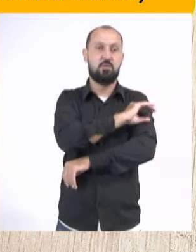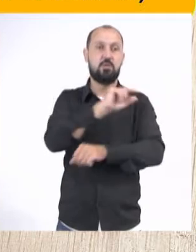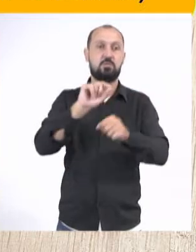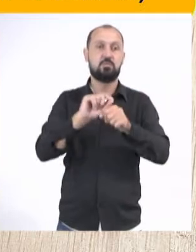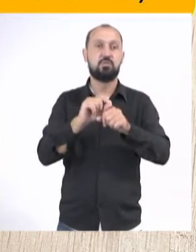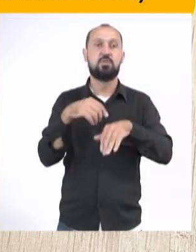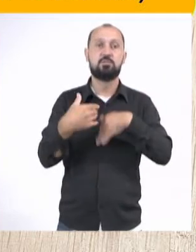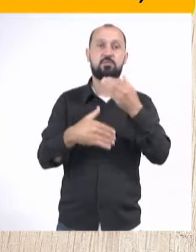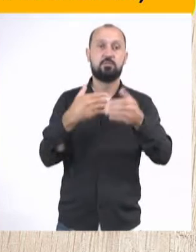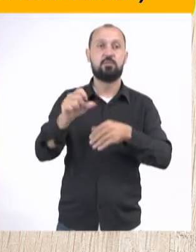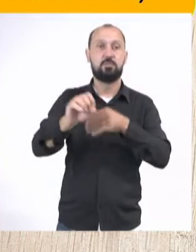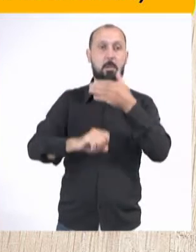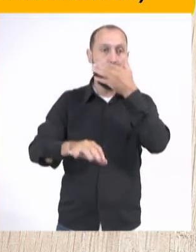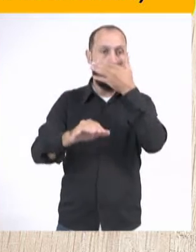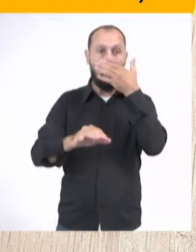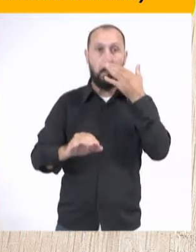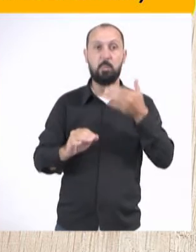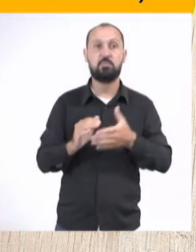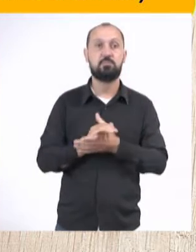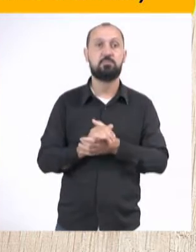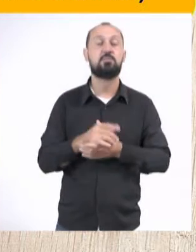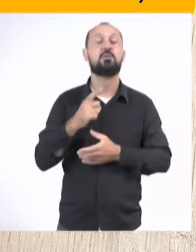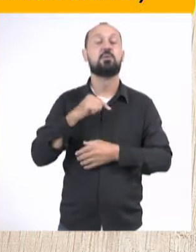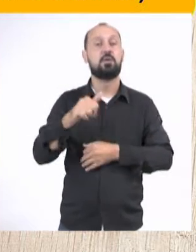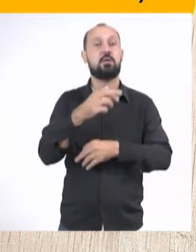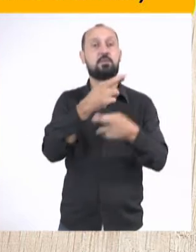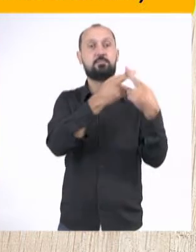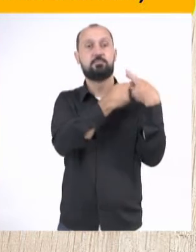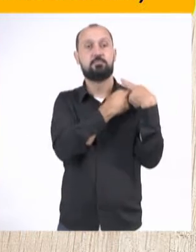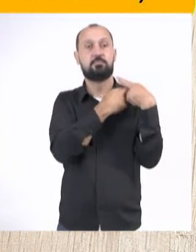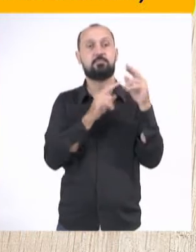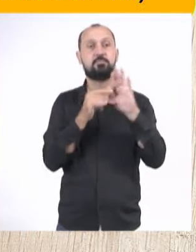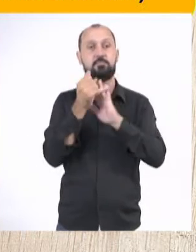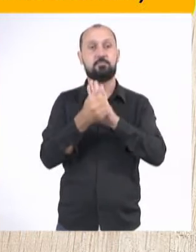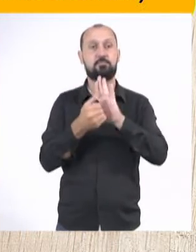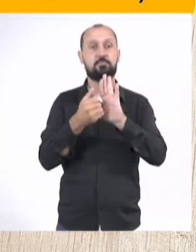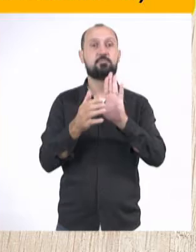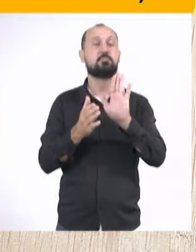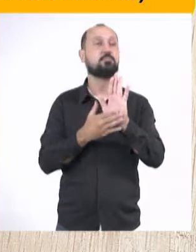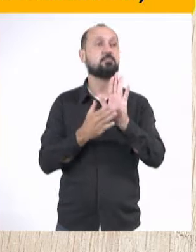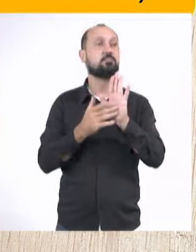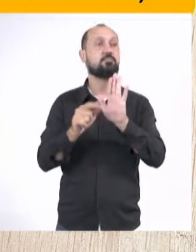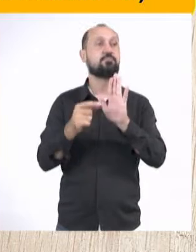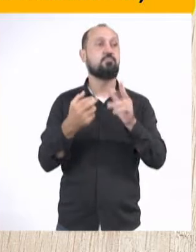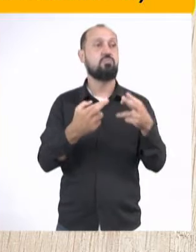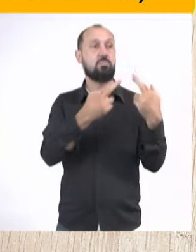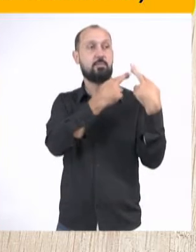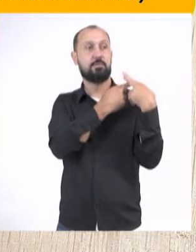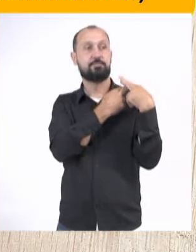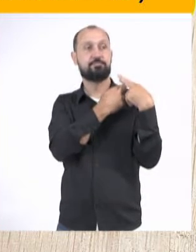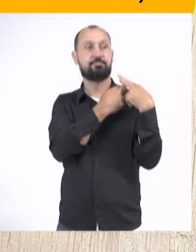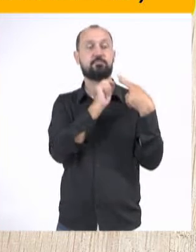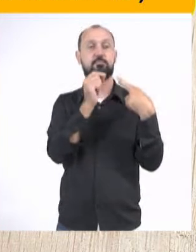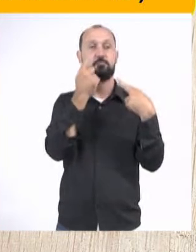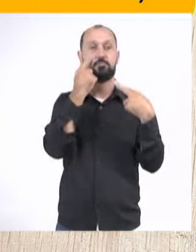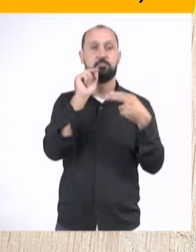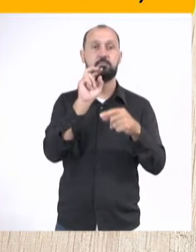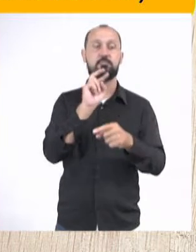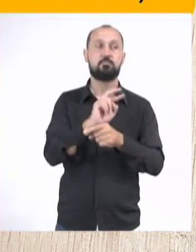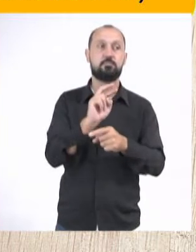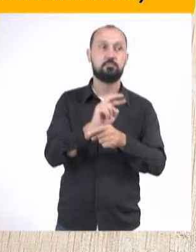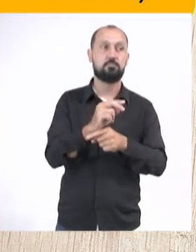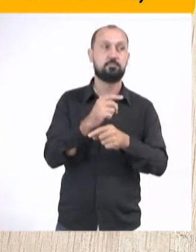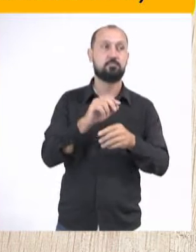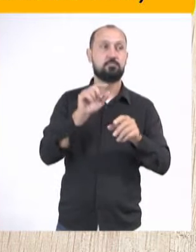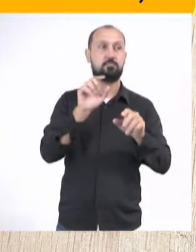Desenvolvimento Social, que, além de ser responsável pelo programa Restaurante Popular, também é responsável pelo Programa do